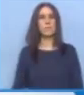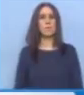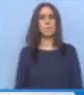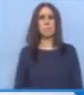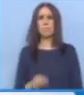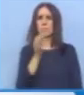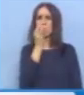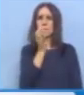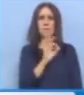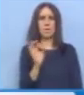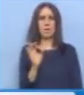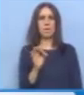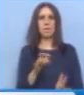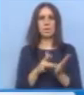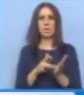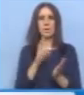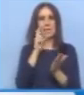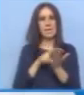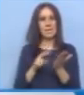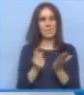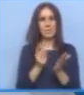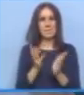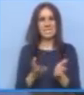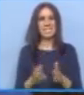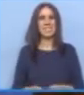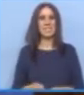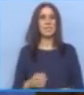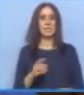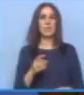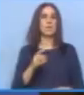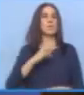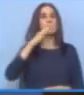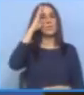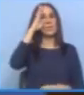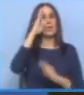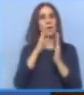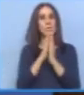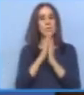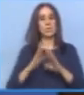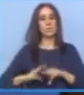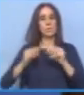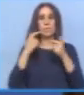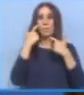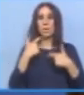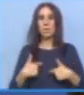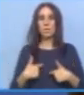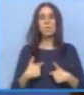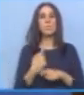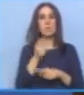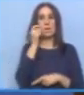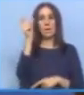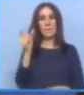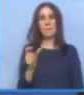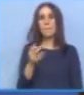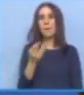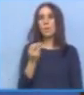também literariamente, mas Ler devagarinho é o que é preciso, não é? Sobretudo teológica e espiritualmente e também humanamente, porque no fundo o que Paulo nos diz